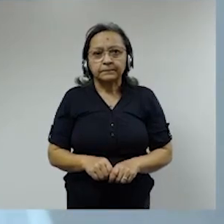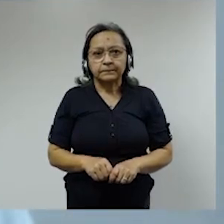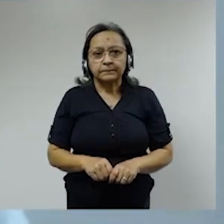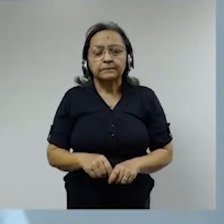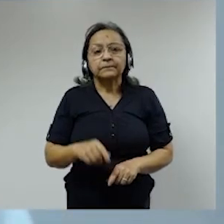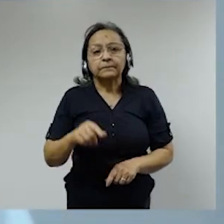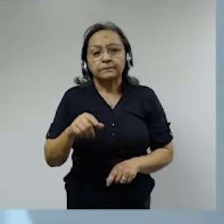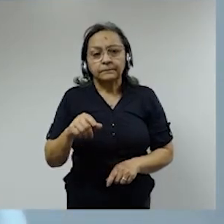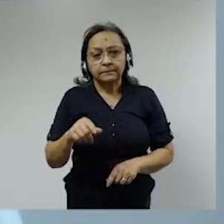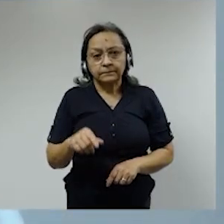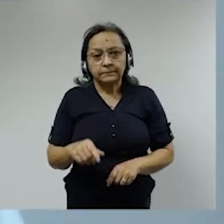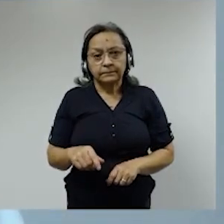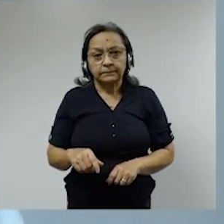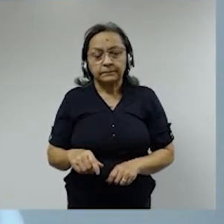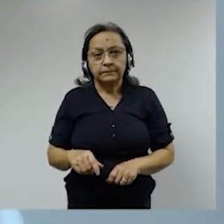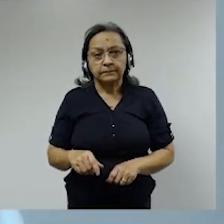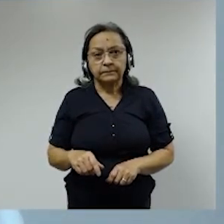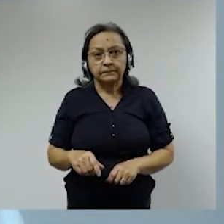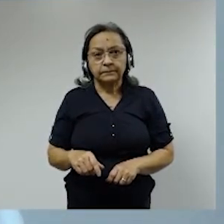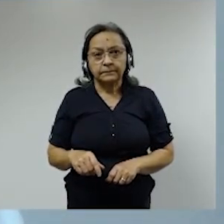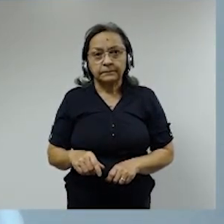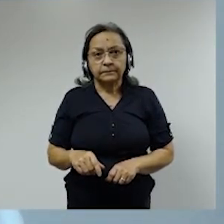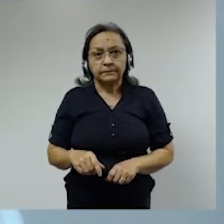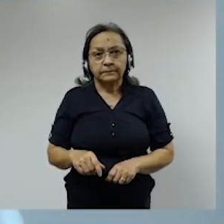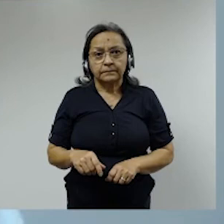Temos a questão.